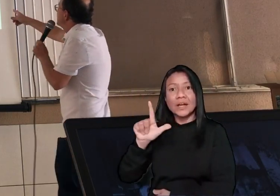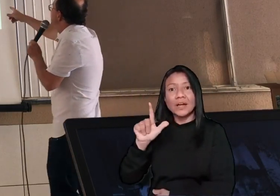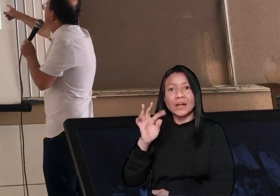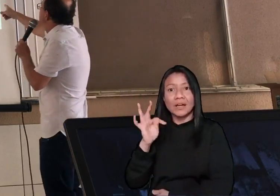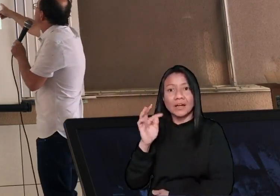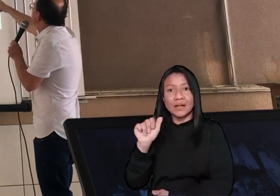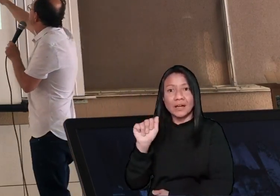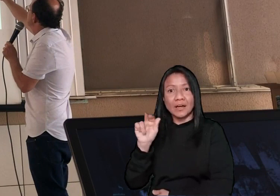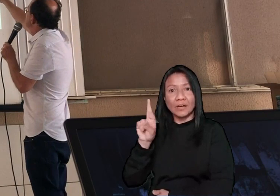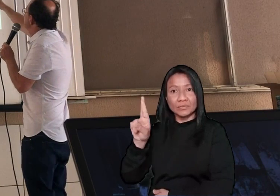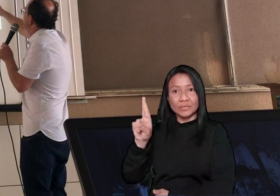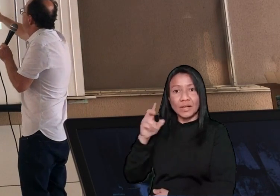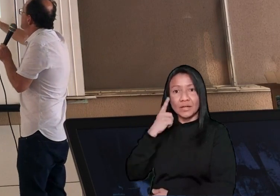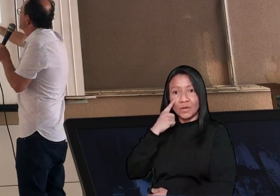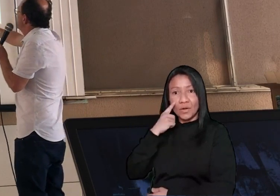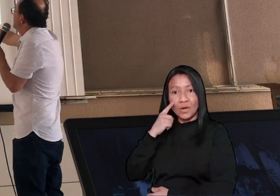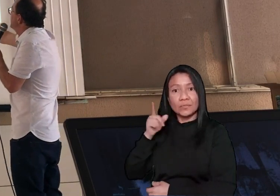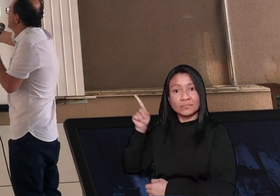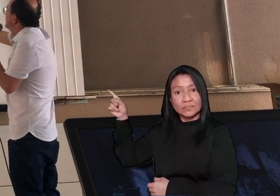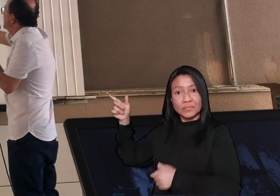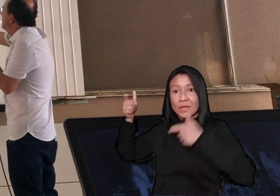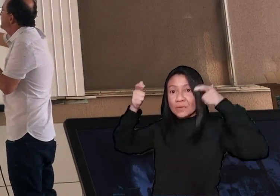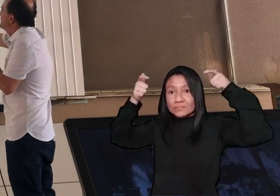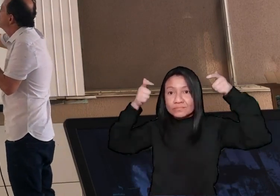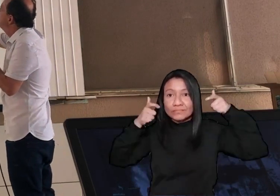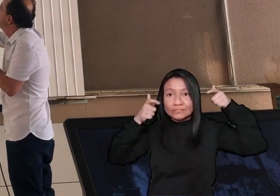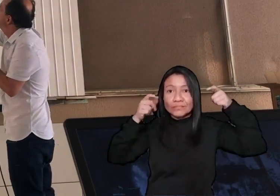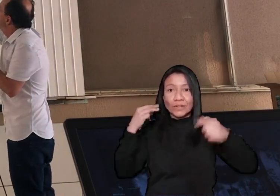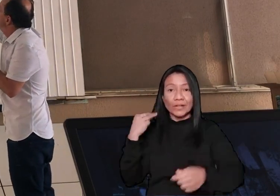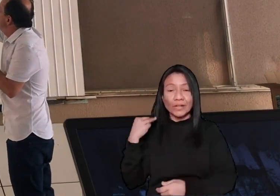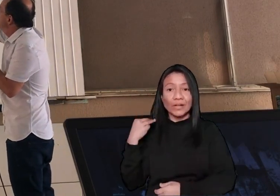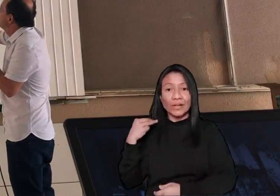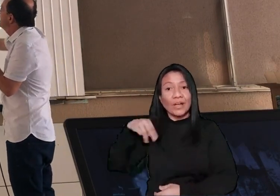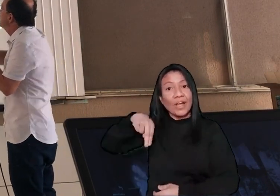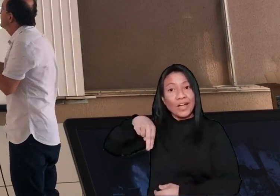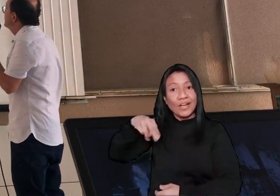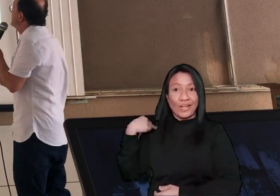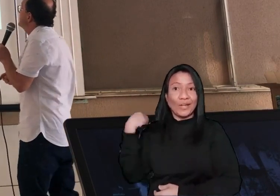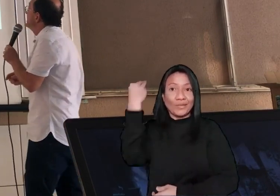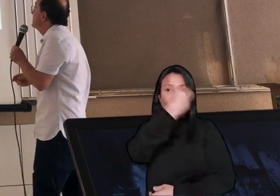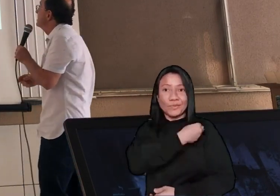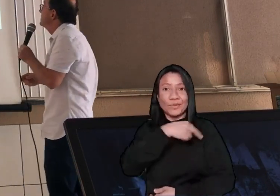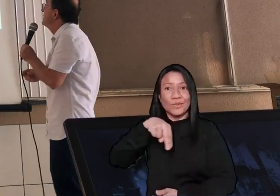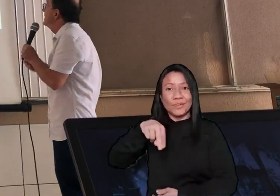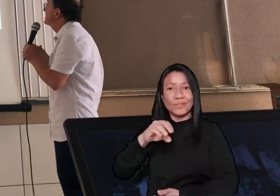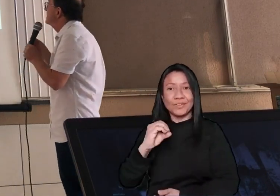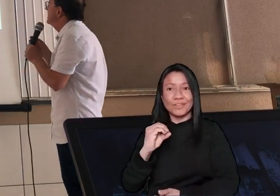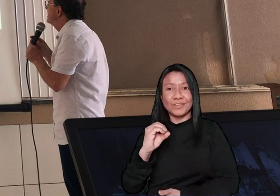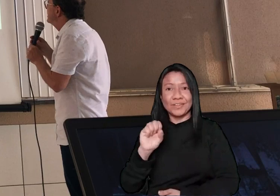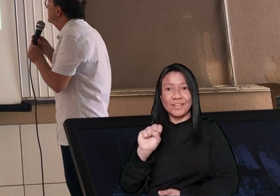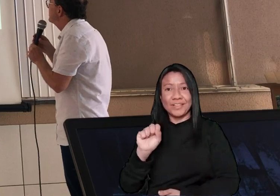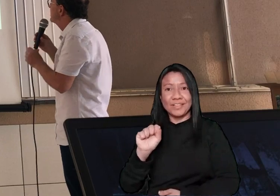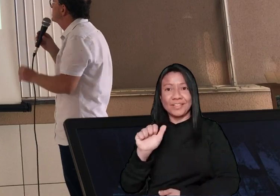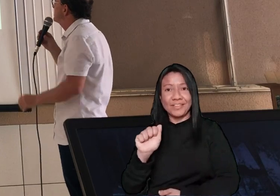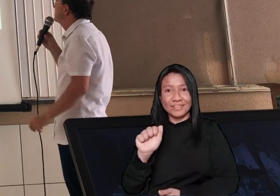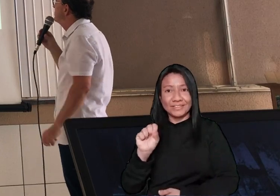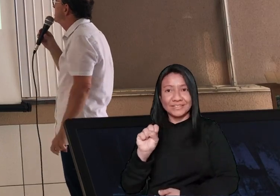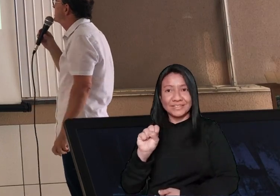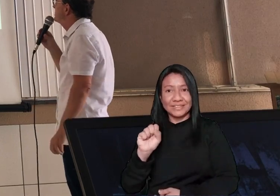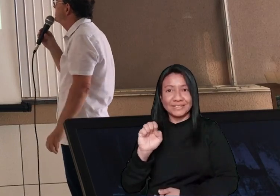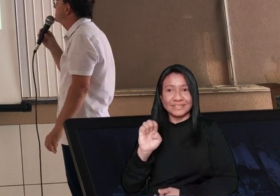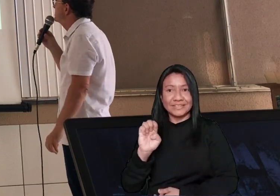que as crianças estão aí em volta aqui, tem mais aqui, tem mais lá. Essa